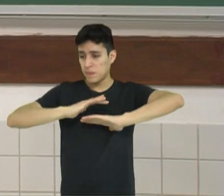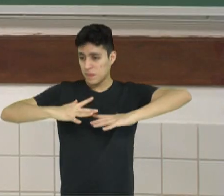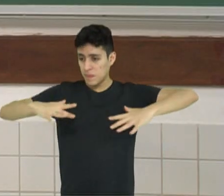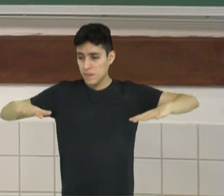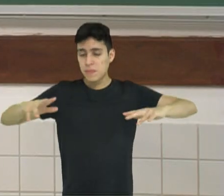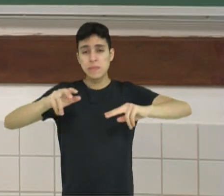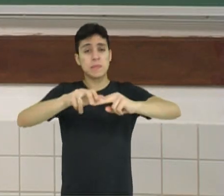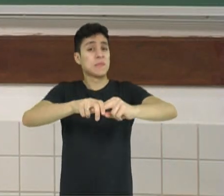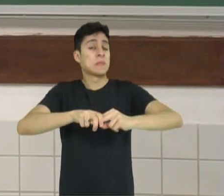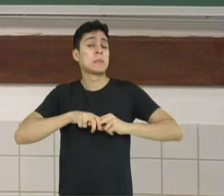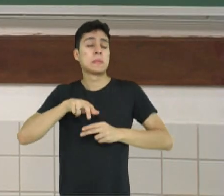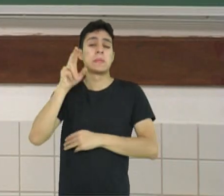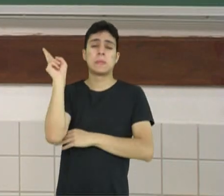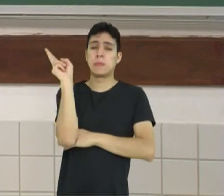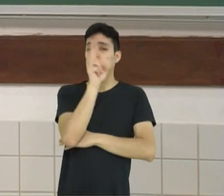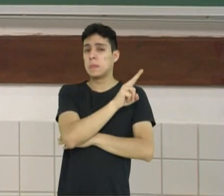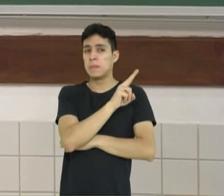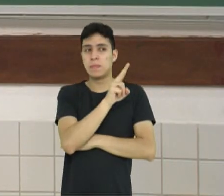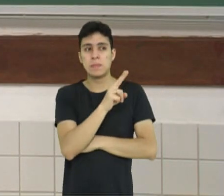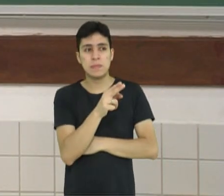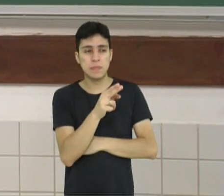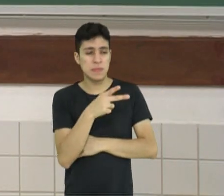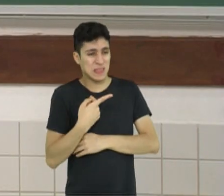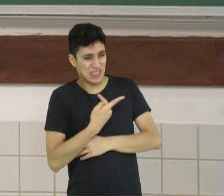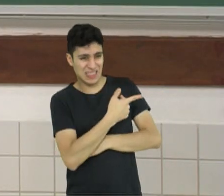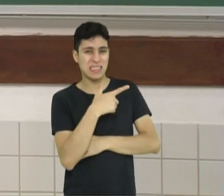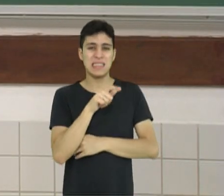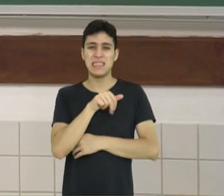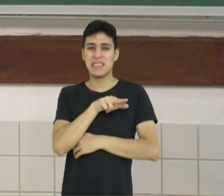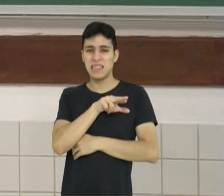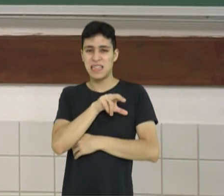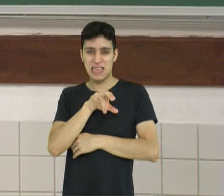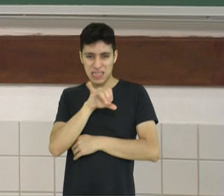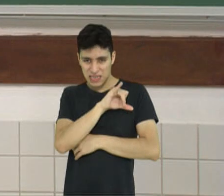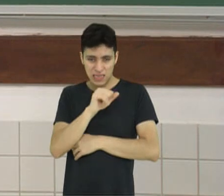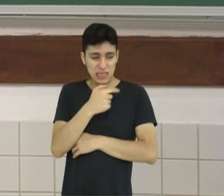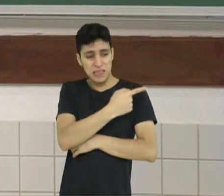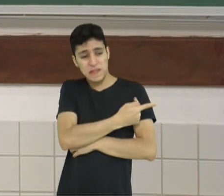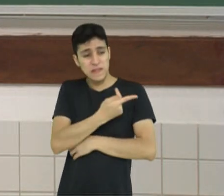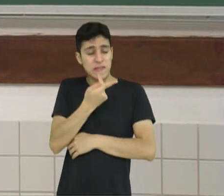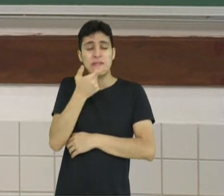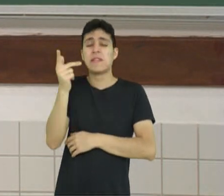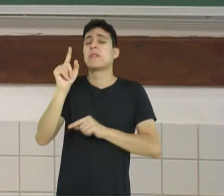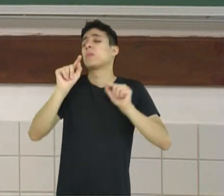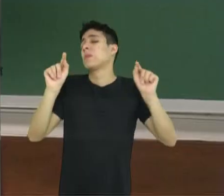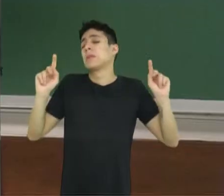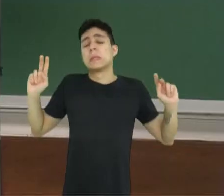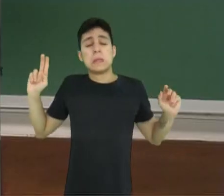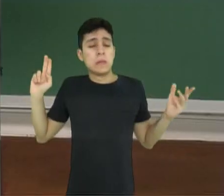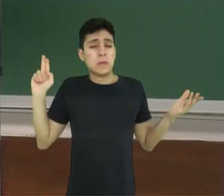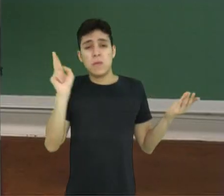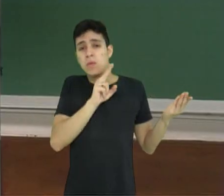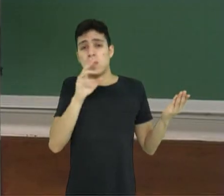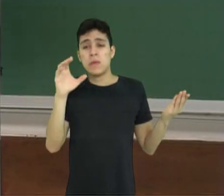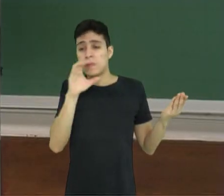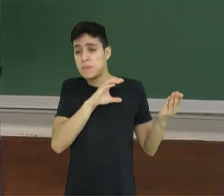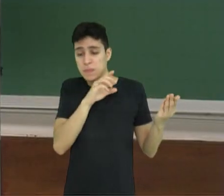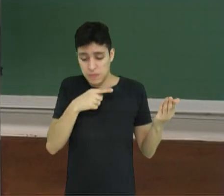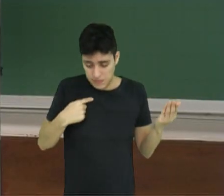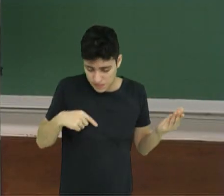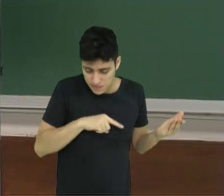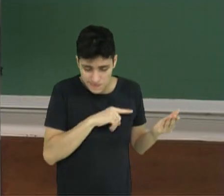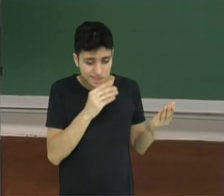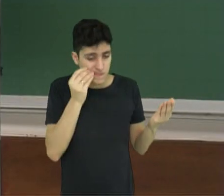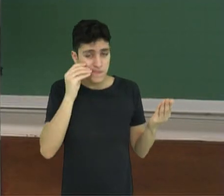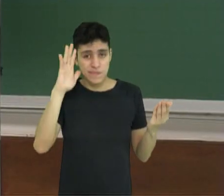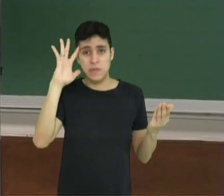isso é urgente, falei a professora Larissa, né, na aula ao vivo, a gente falou isso, é urgente que se tome alguma